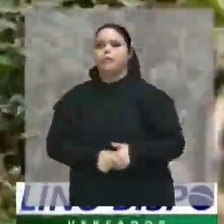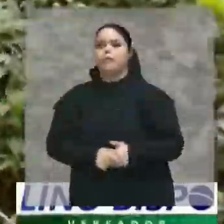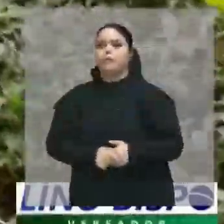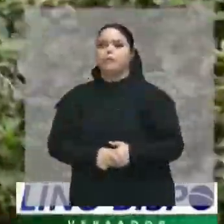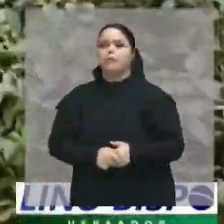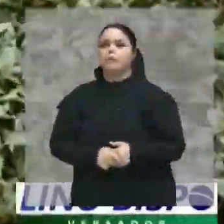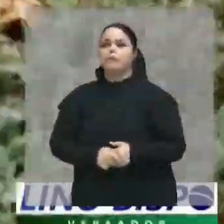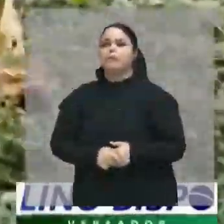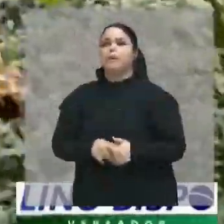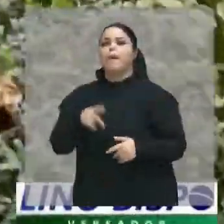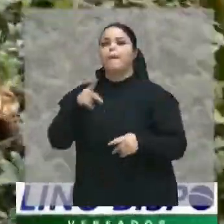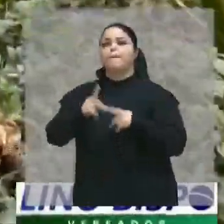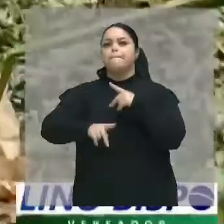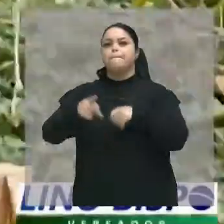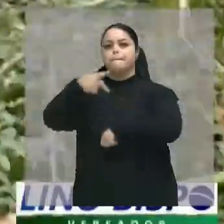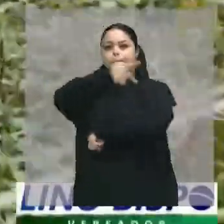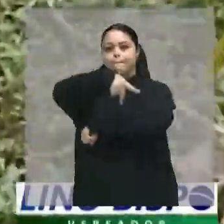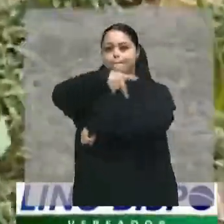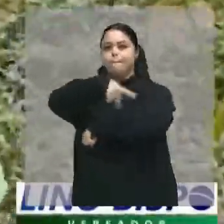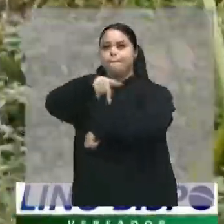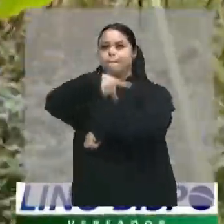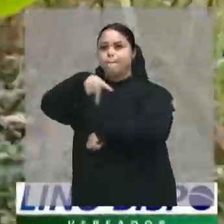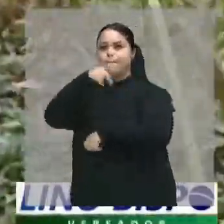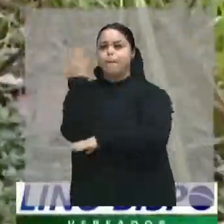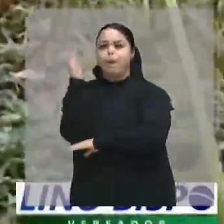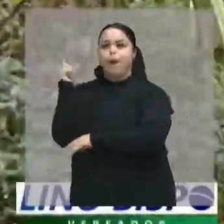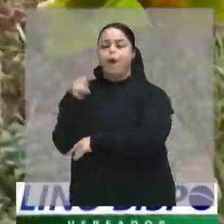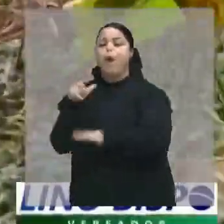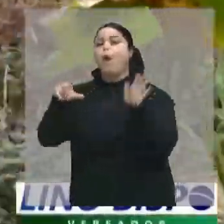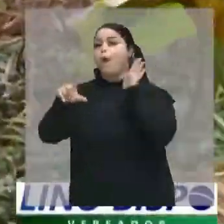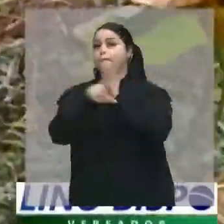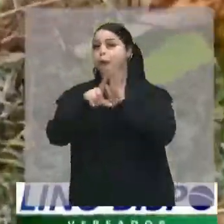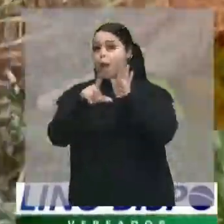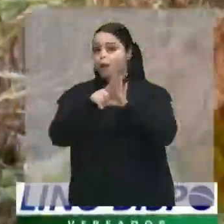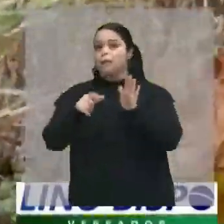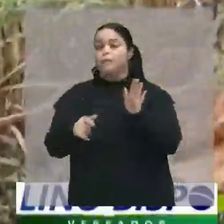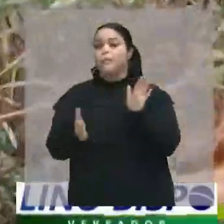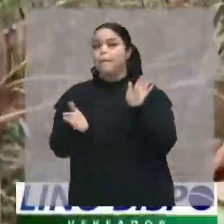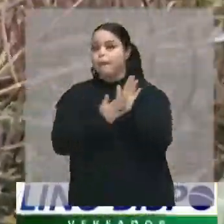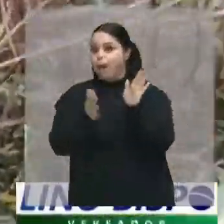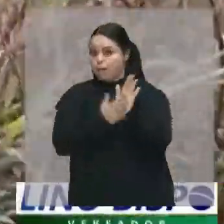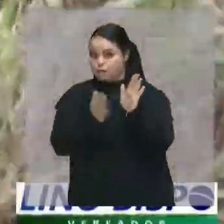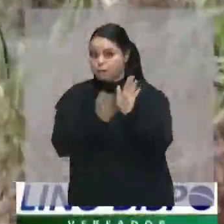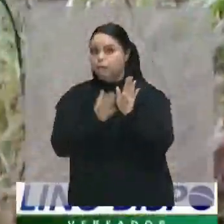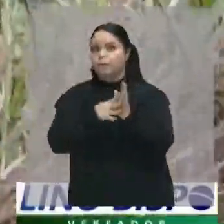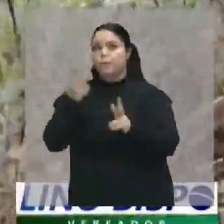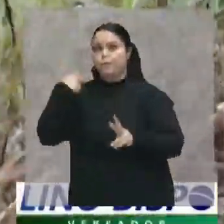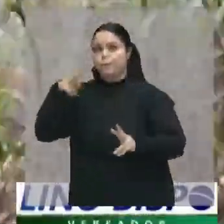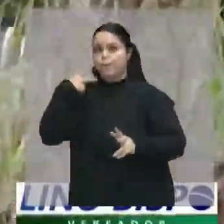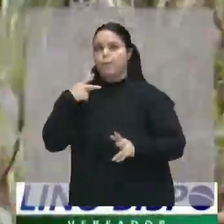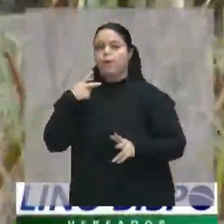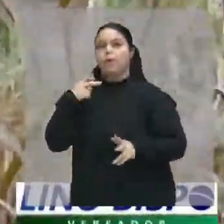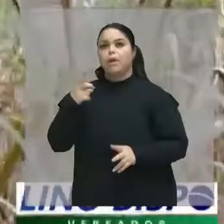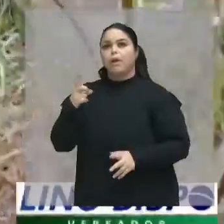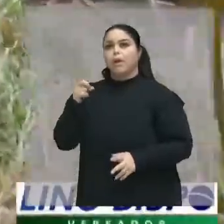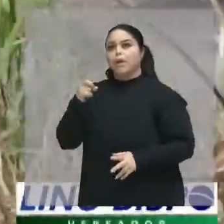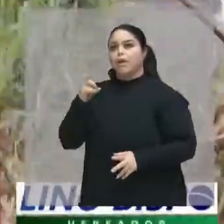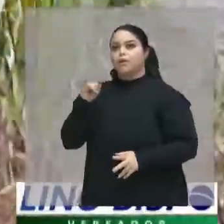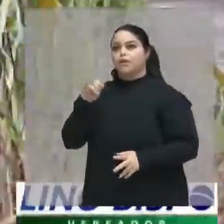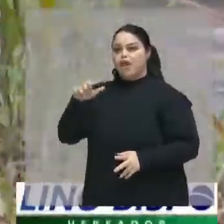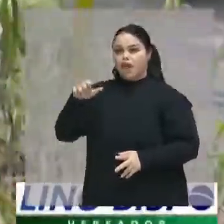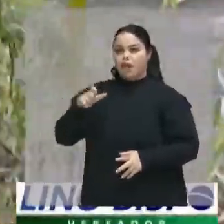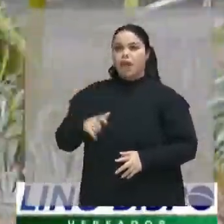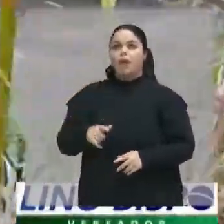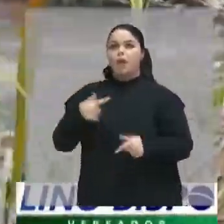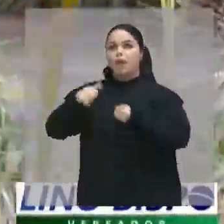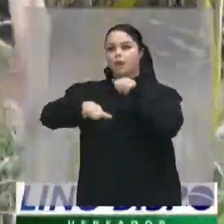chamado Parque Senhorinha. Foi votada uma lei aqui, proposta pelo vereador Dilermando Dié, que transformou